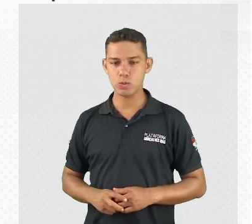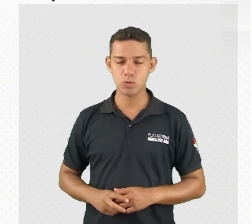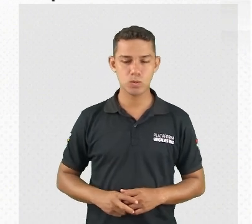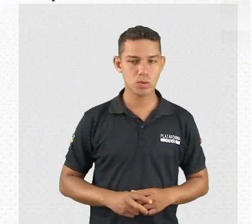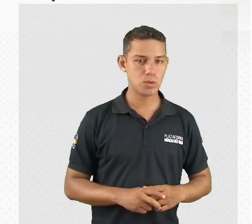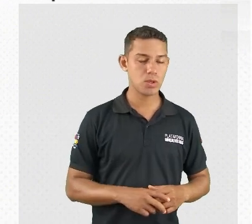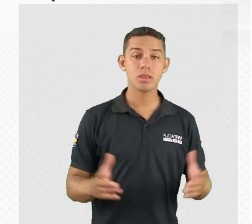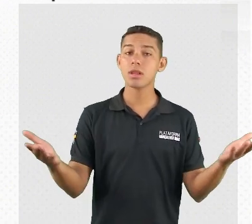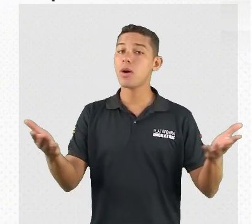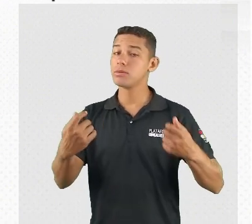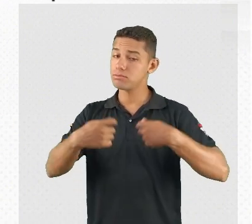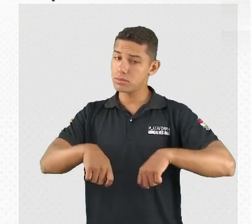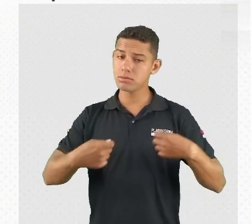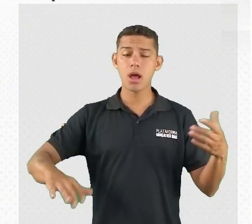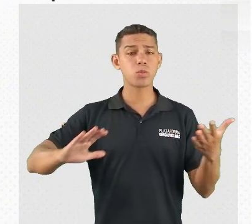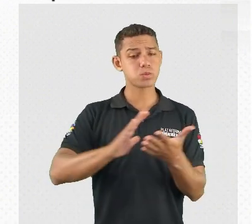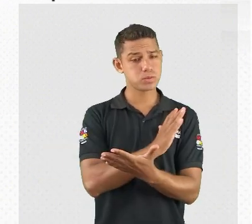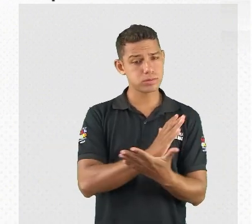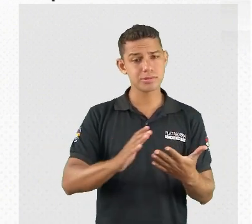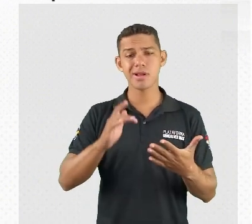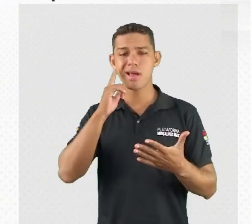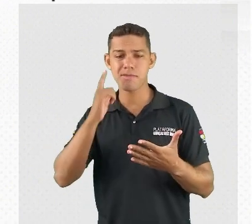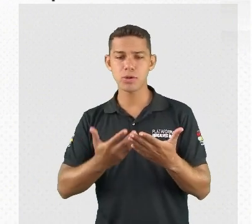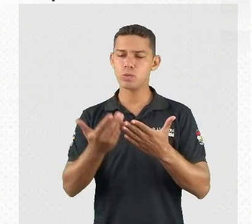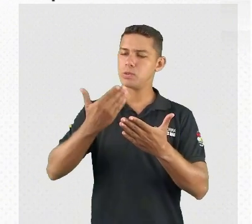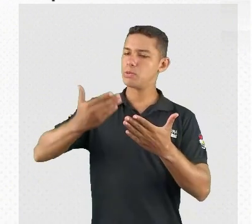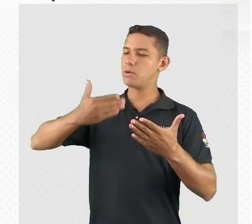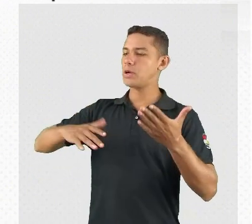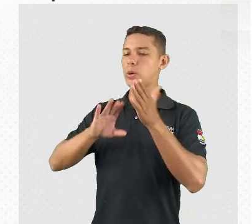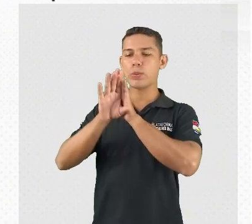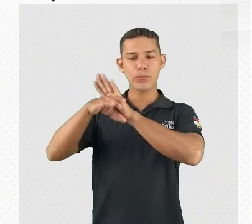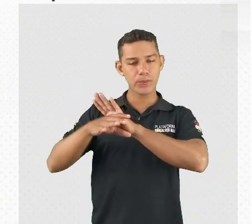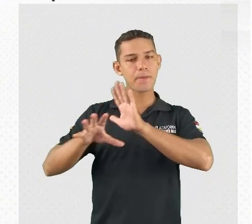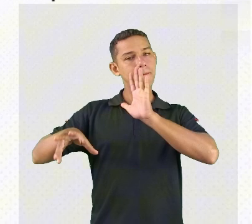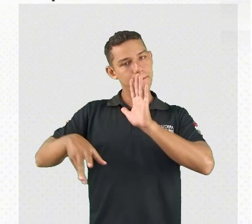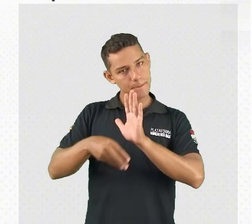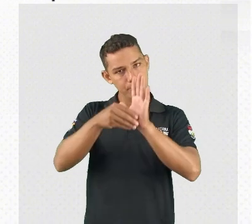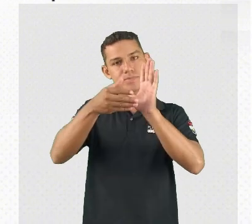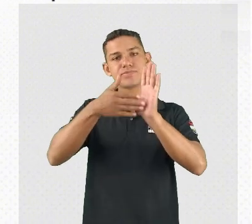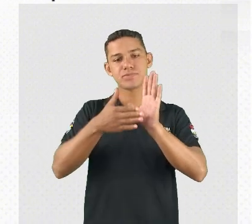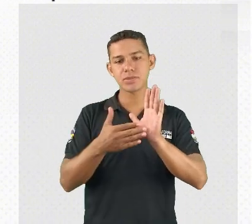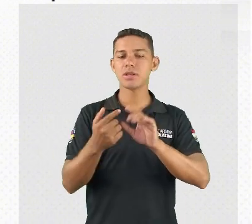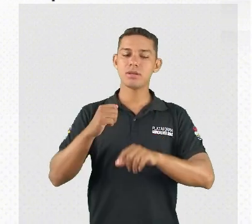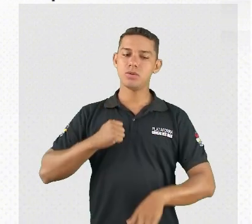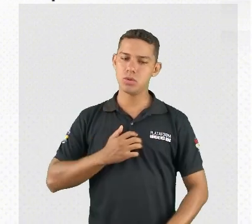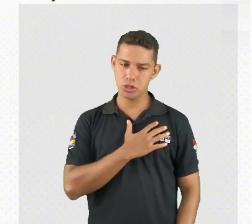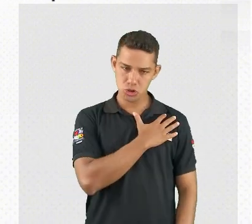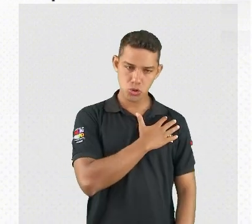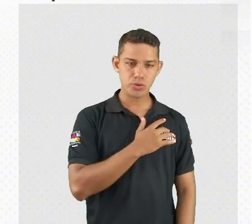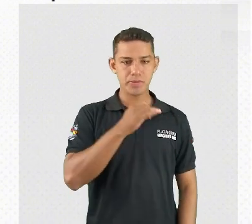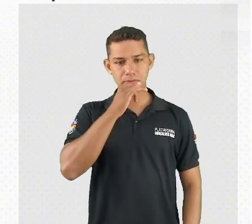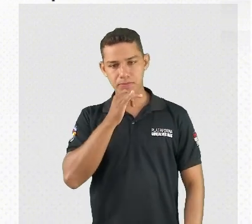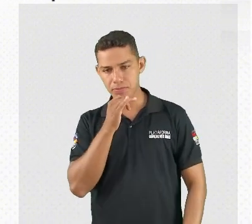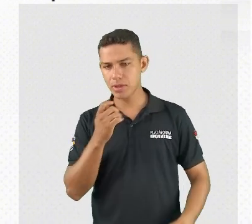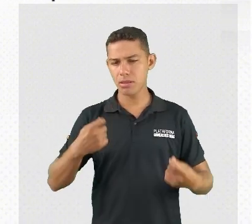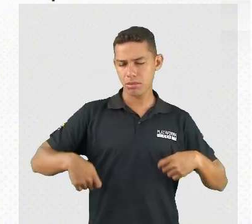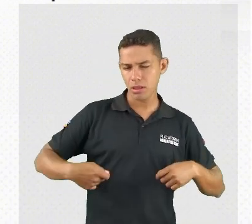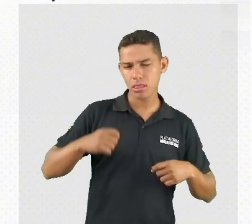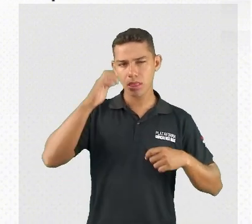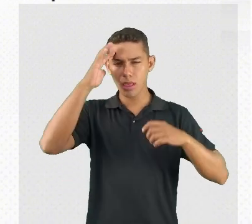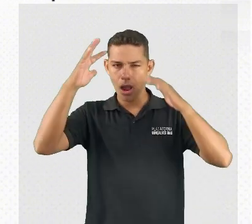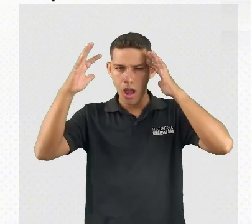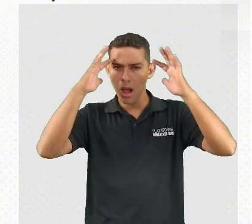Então aqui a gente precisa de alguns pressupostos da filosofia do Aristóteles, para a